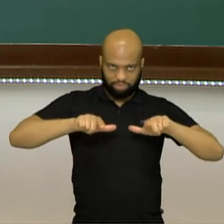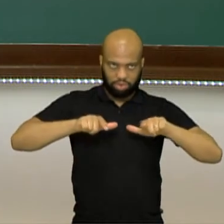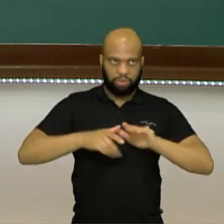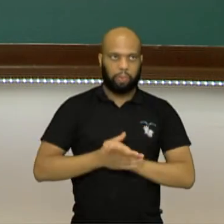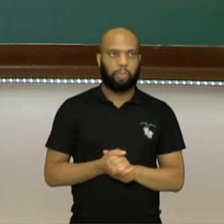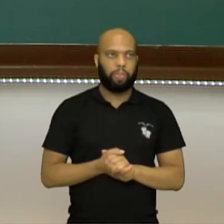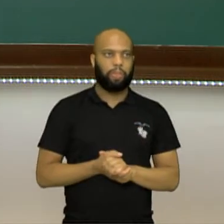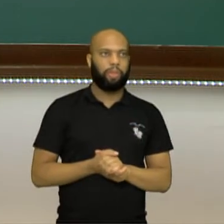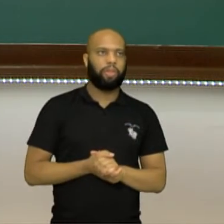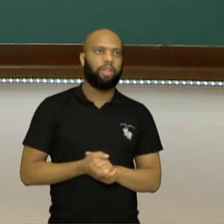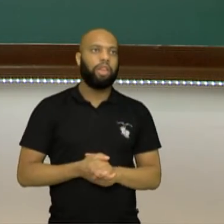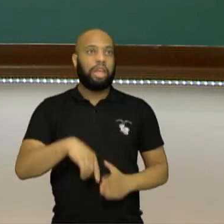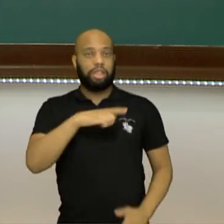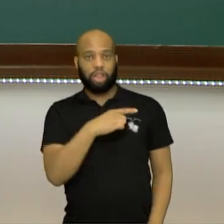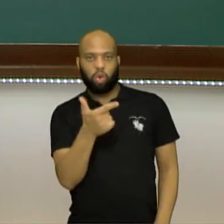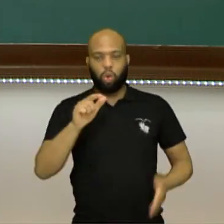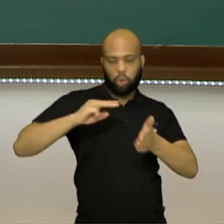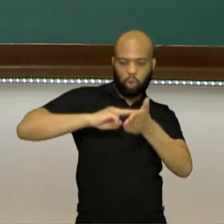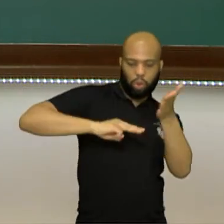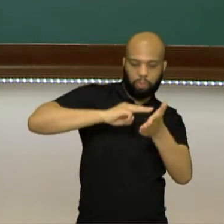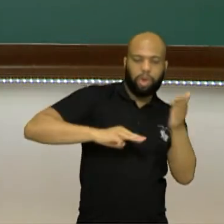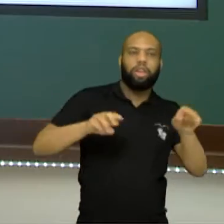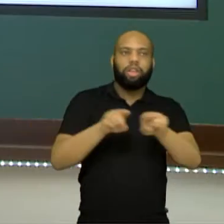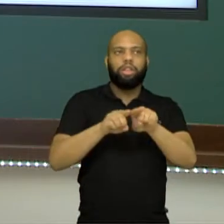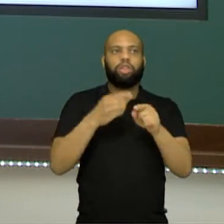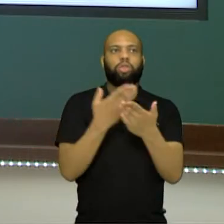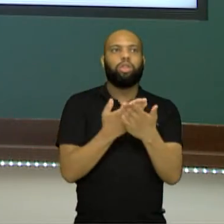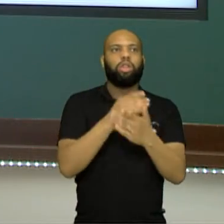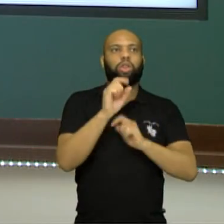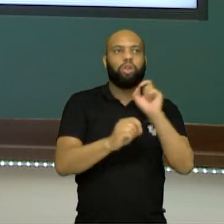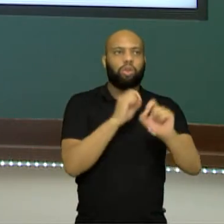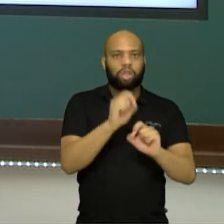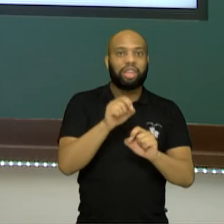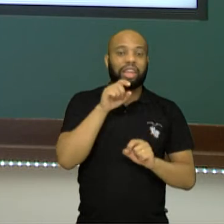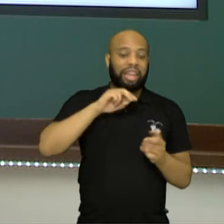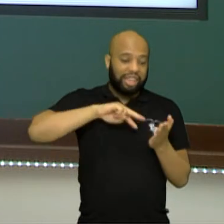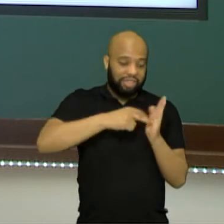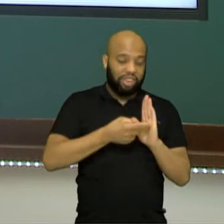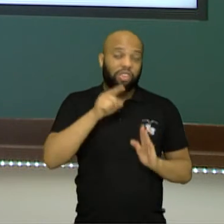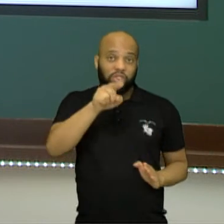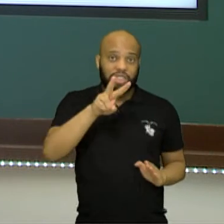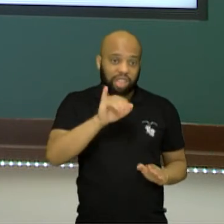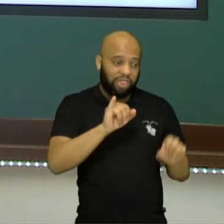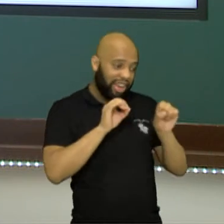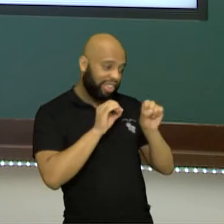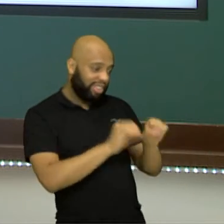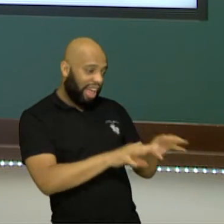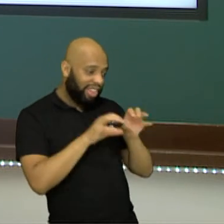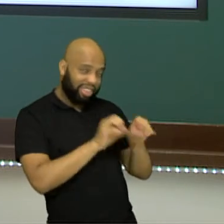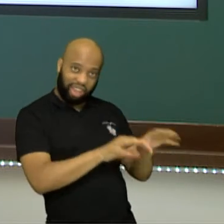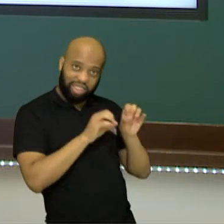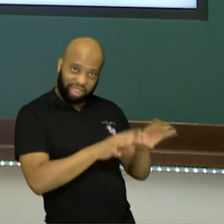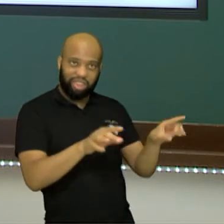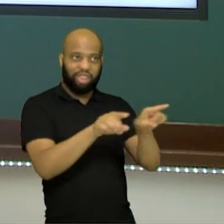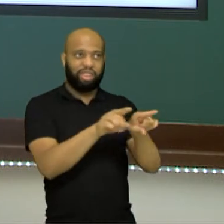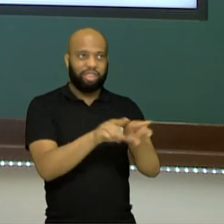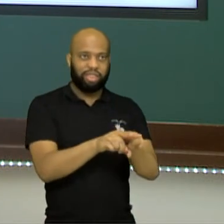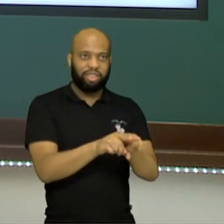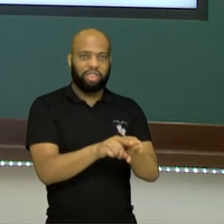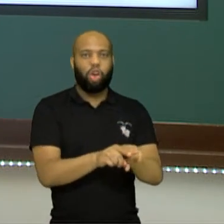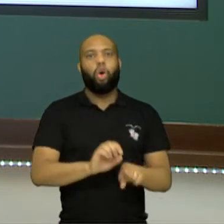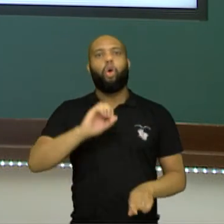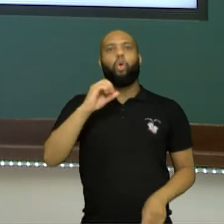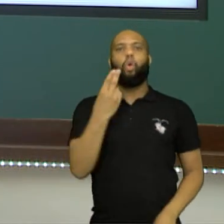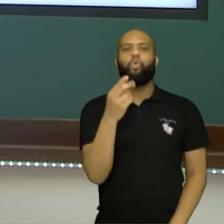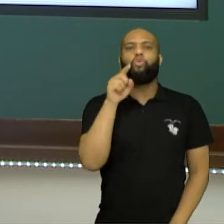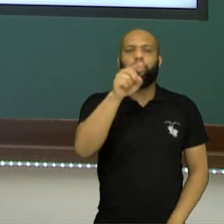de memória. Outro método de estudo é a ideia do ensinar ou da autoexplicação. Isso funciona